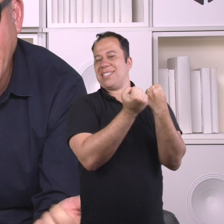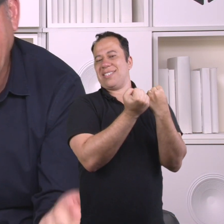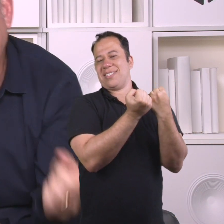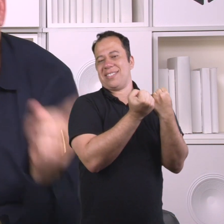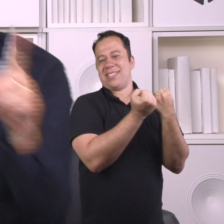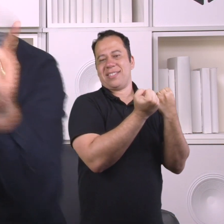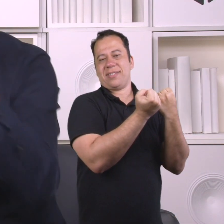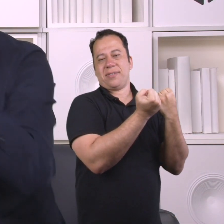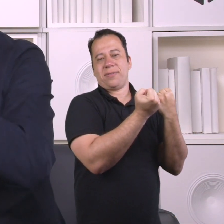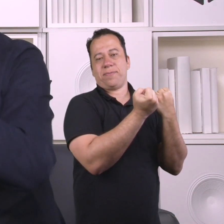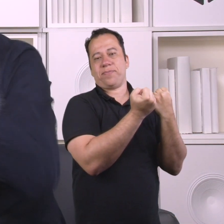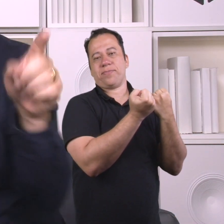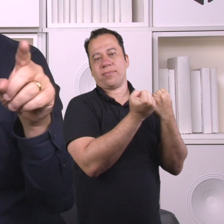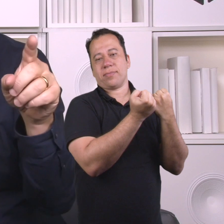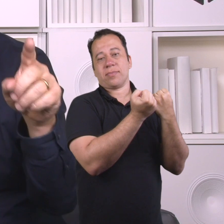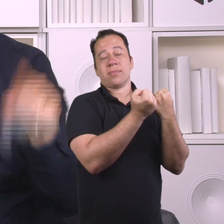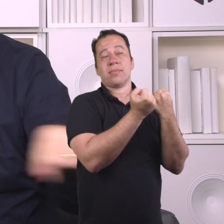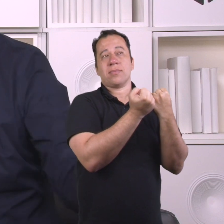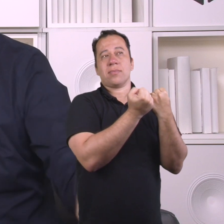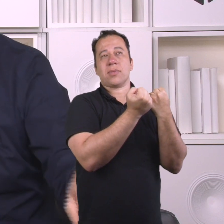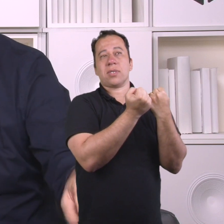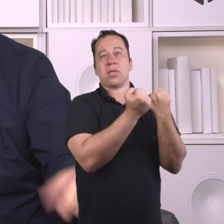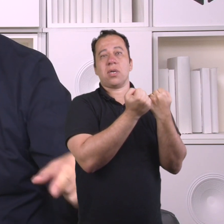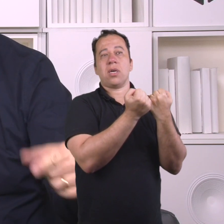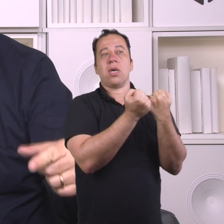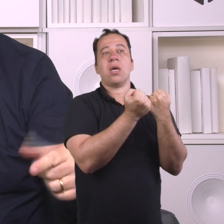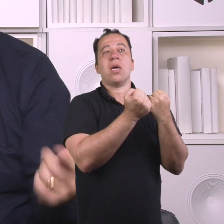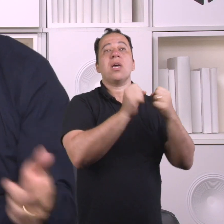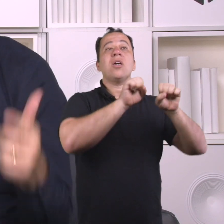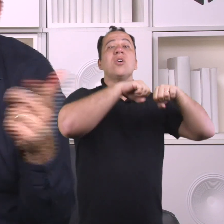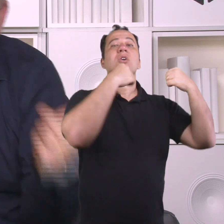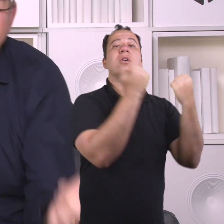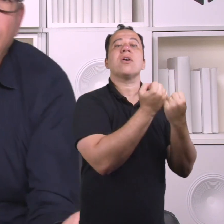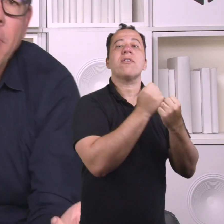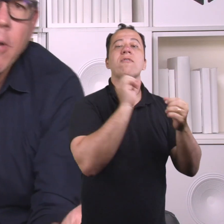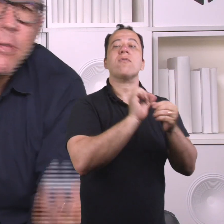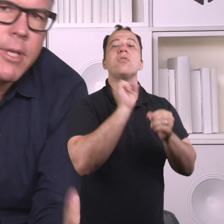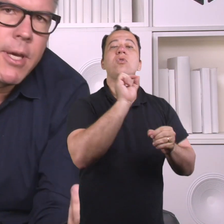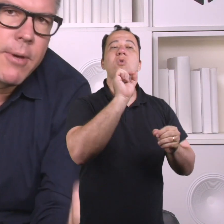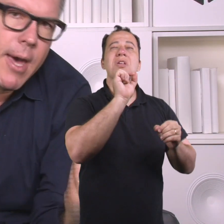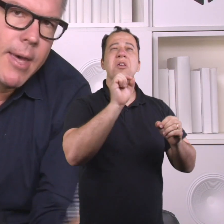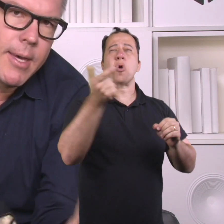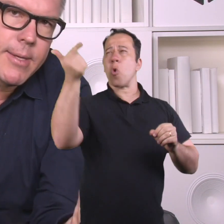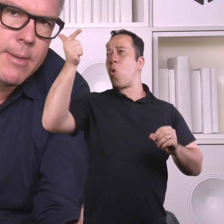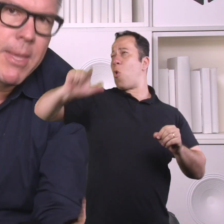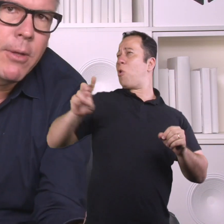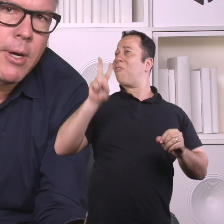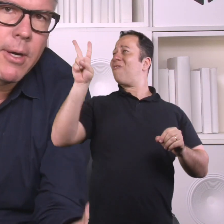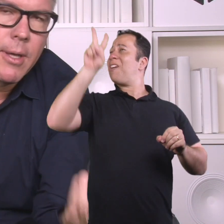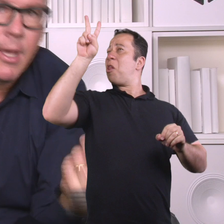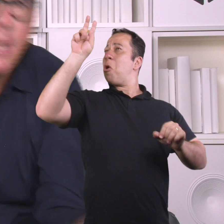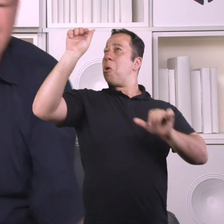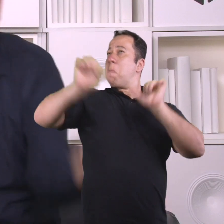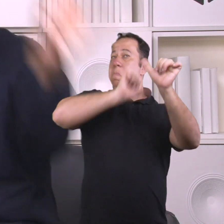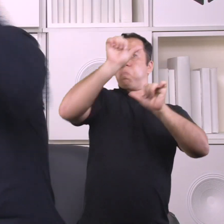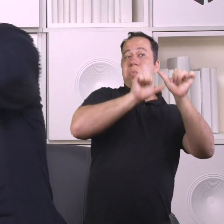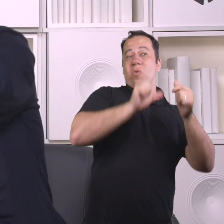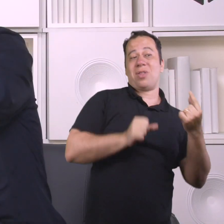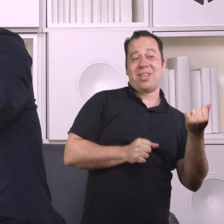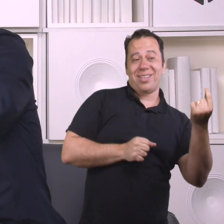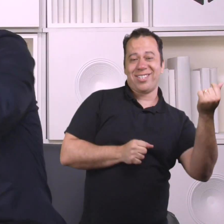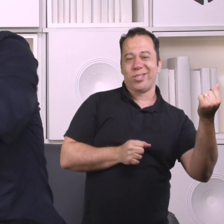transforma riquezas maiores do que dinheiro em dinheiro. em vez de transformar o dinheiro, que é a riqueza menor, em